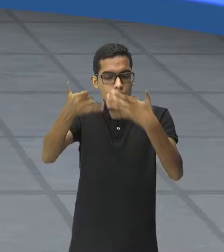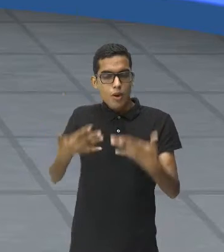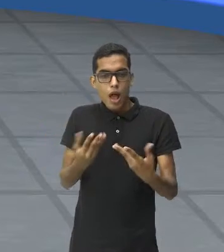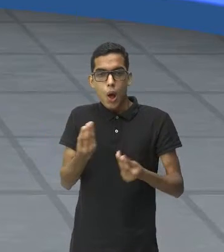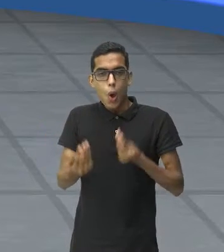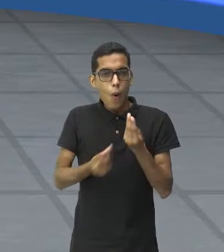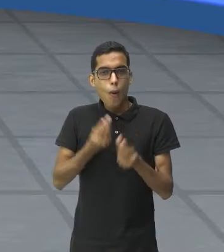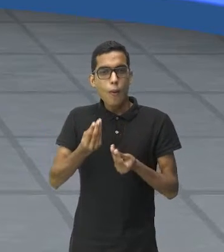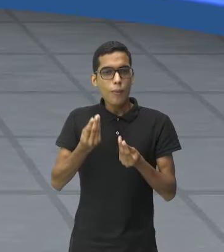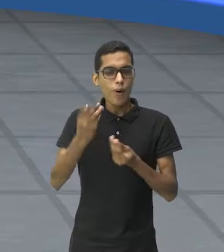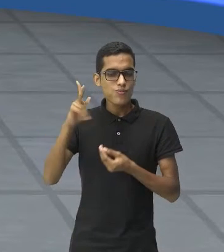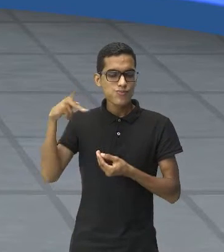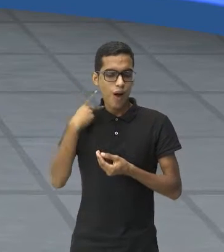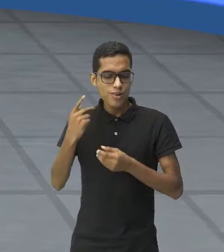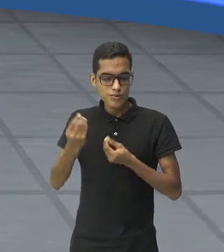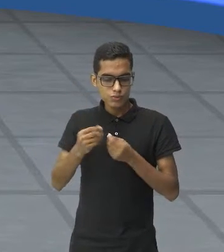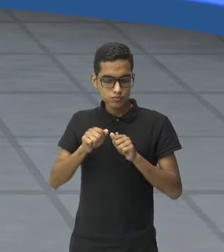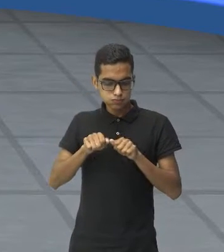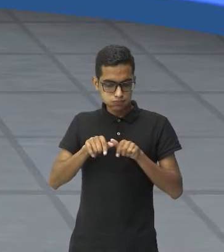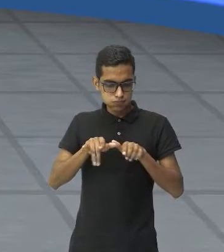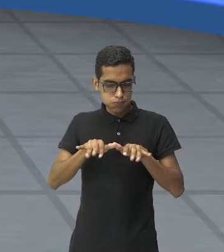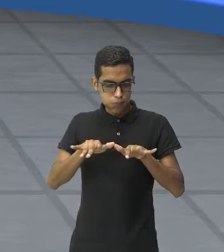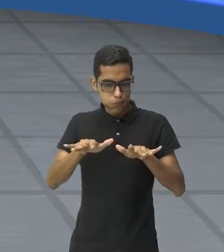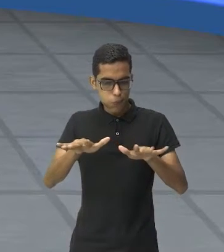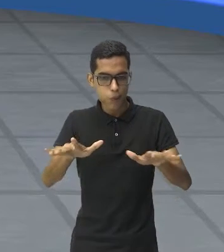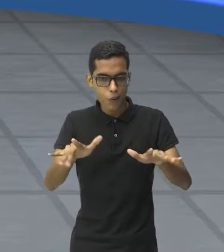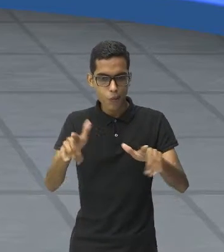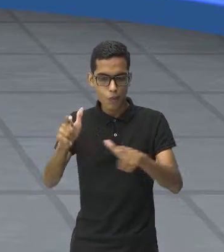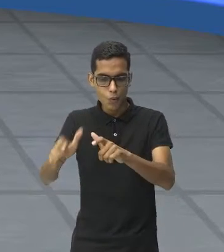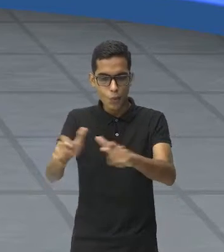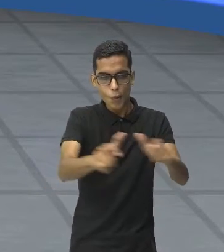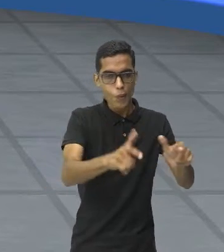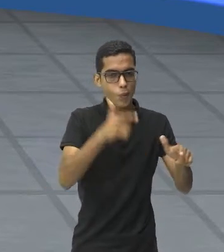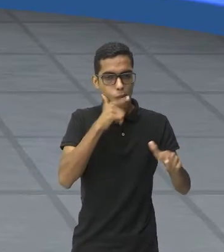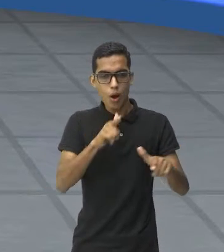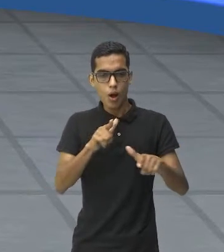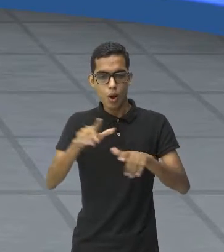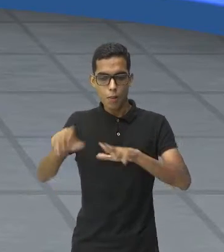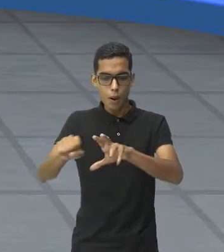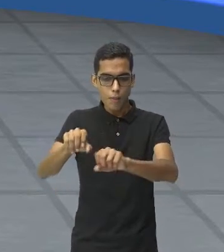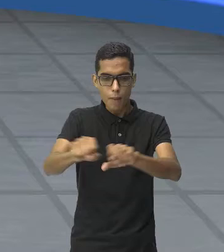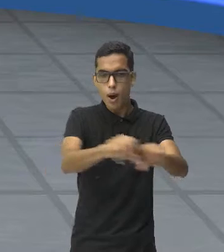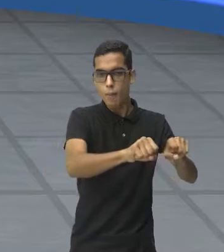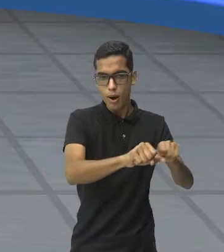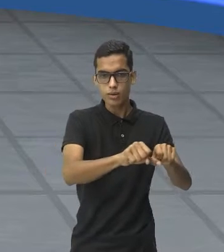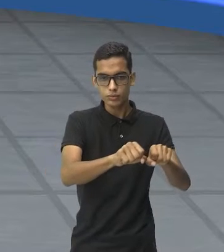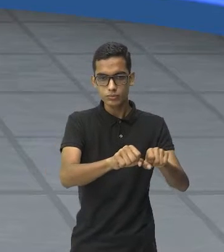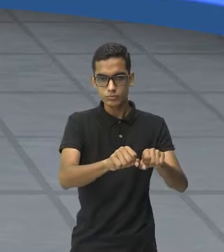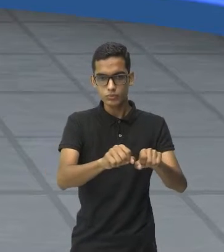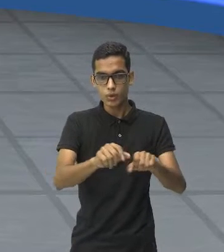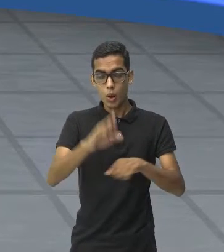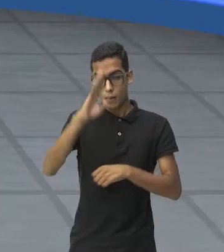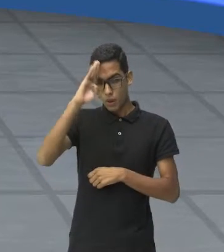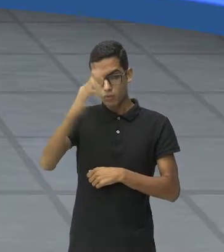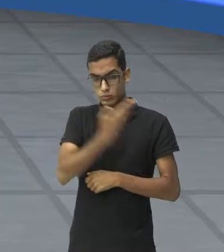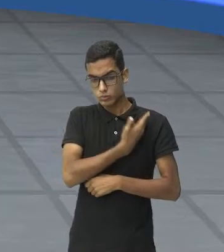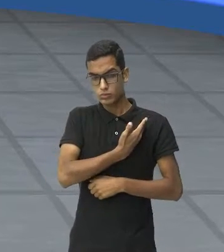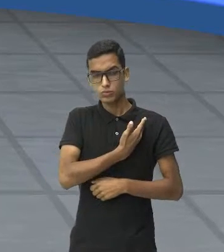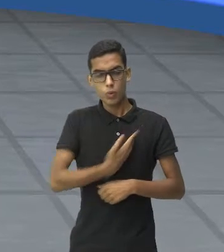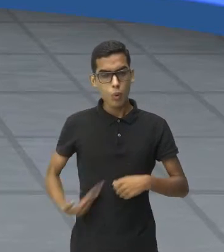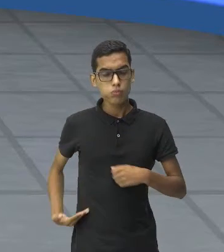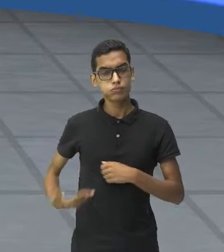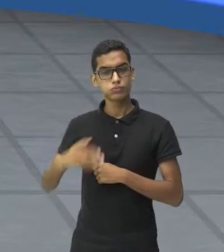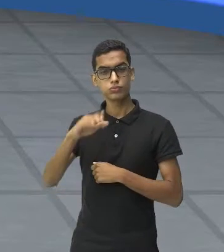prosseguiu a política de expansão territorial. Mas, lá pelo século II, principalmente lá no governo do Augusto, né,